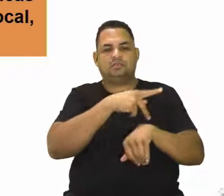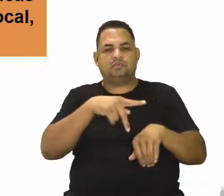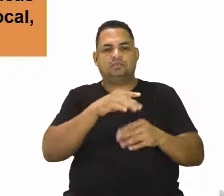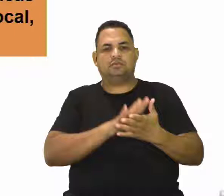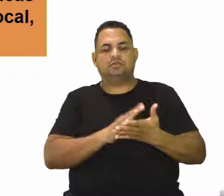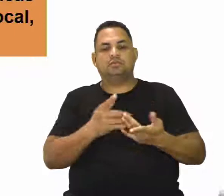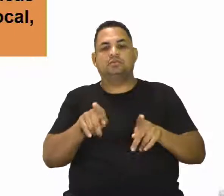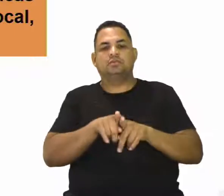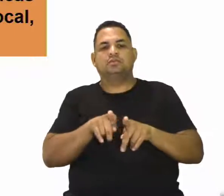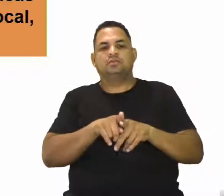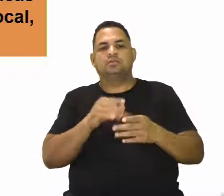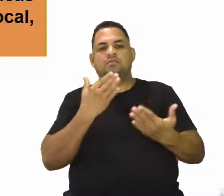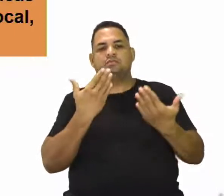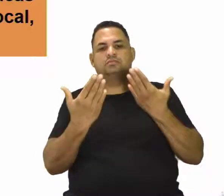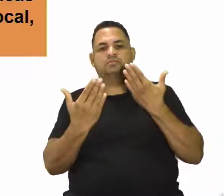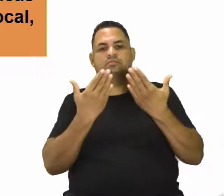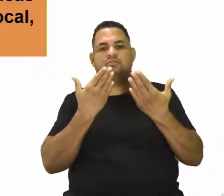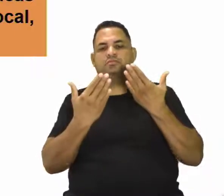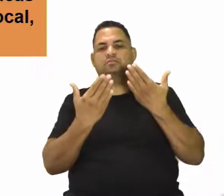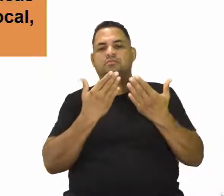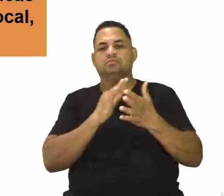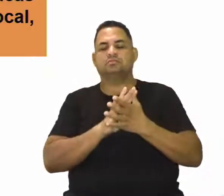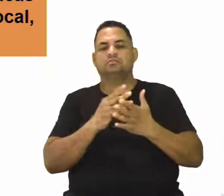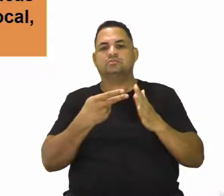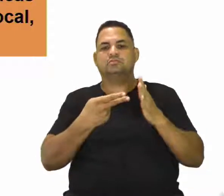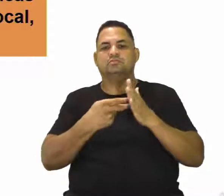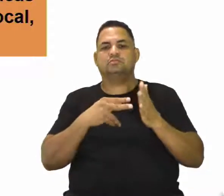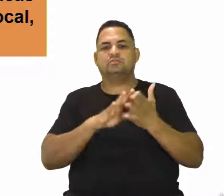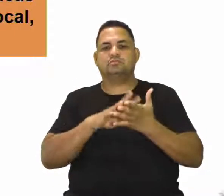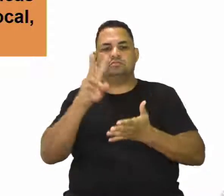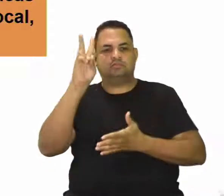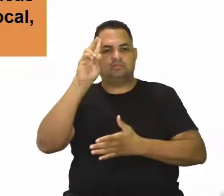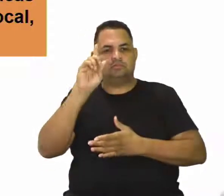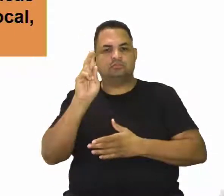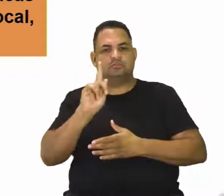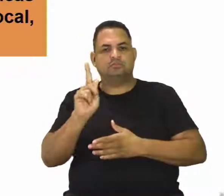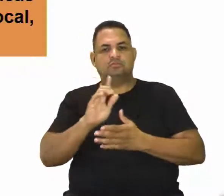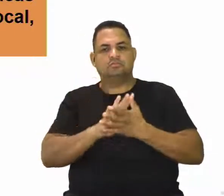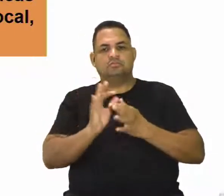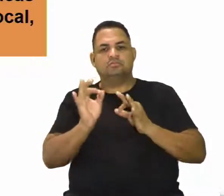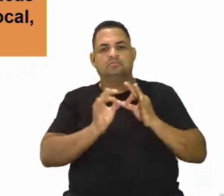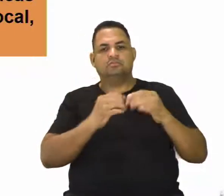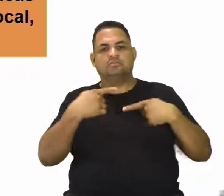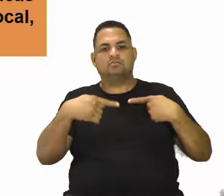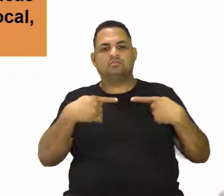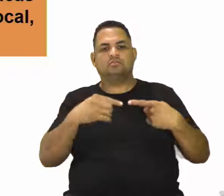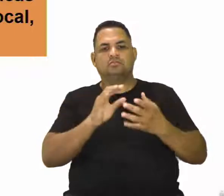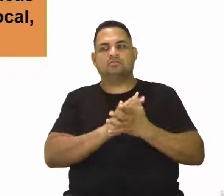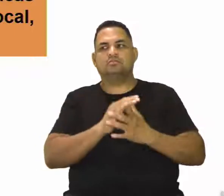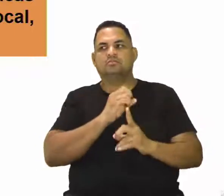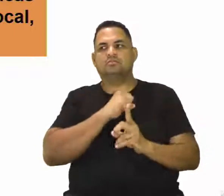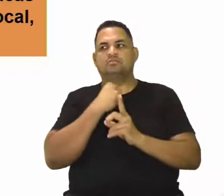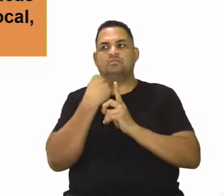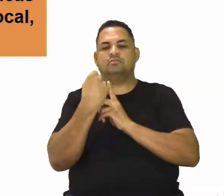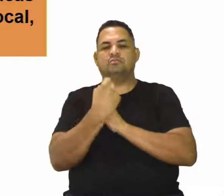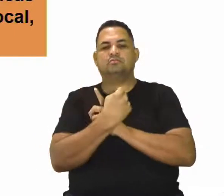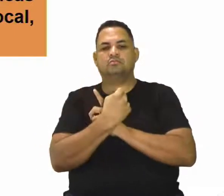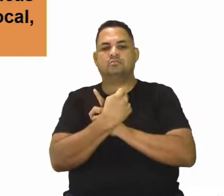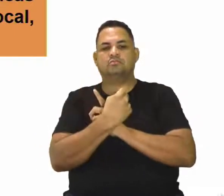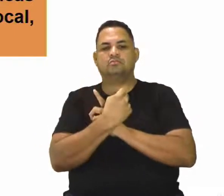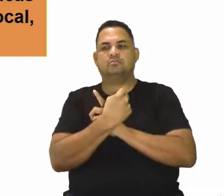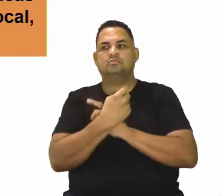Assim como também, tu tens que comparar o significado histórico geográfico das organizações políticas